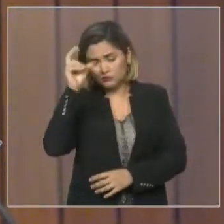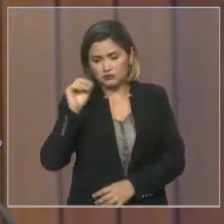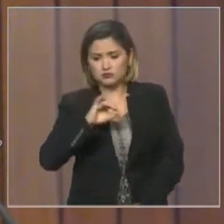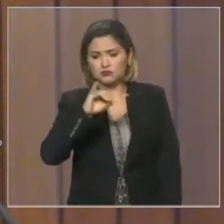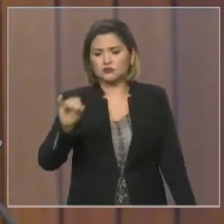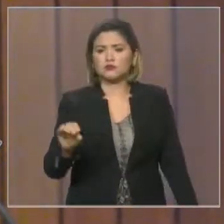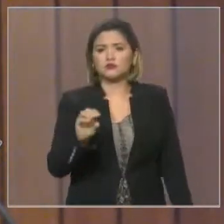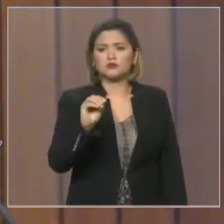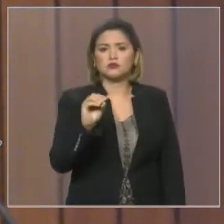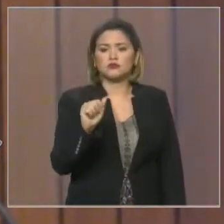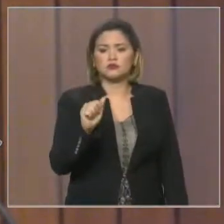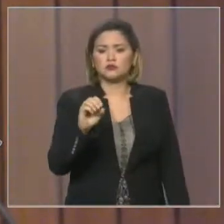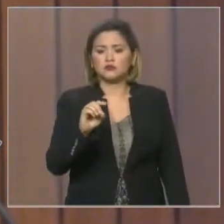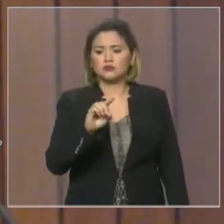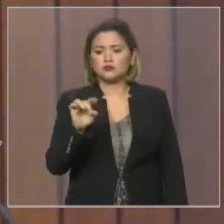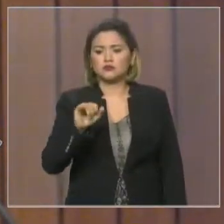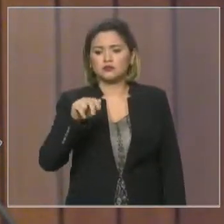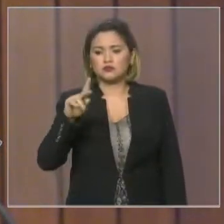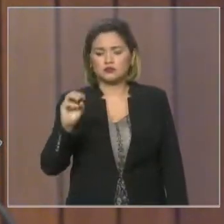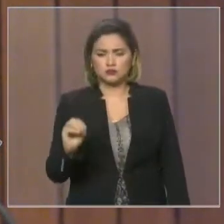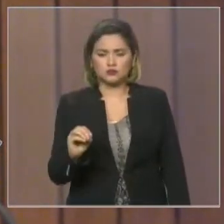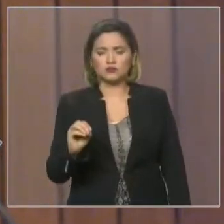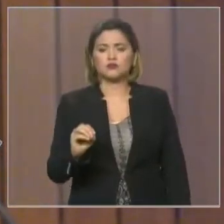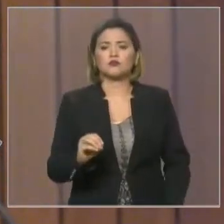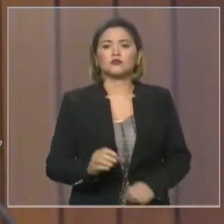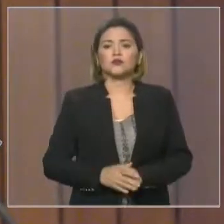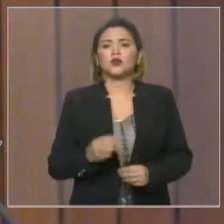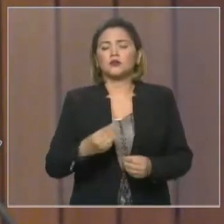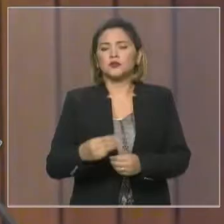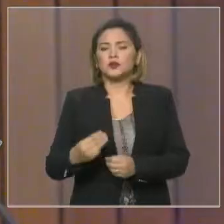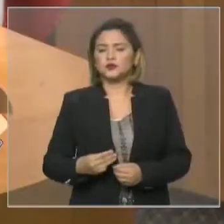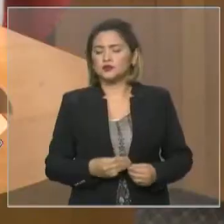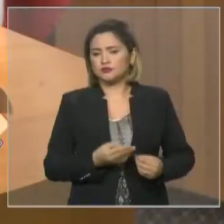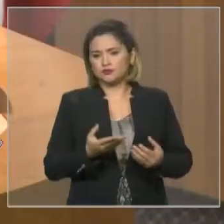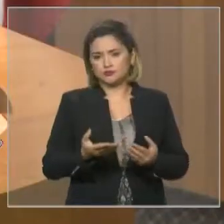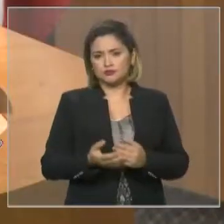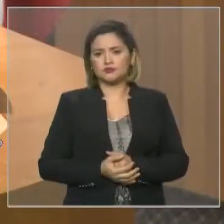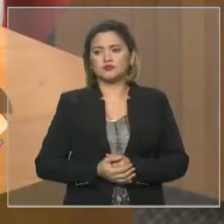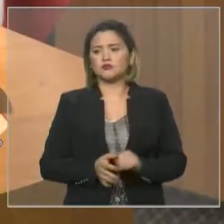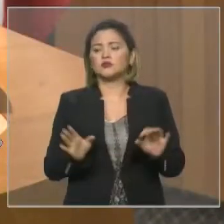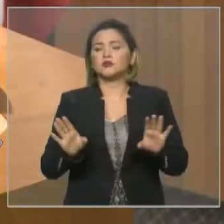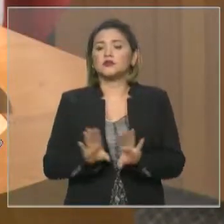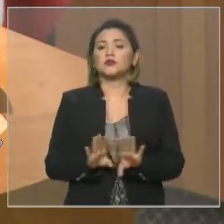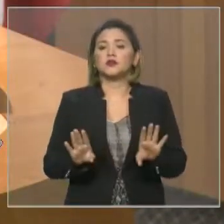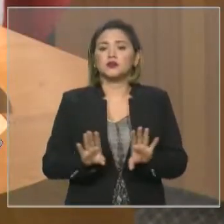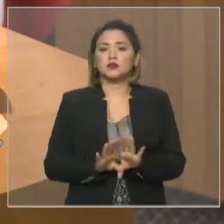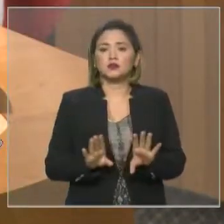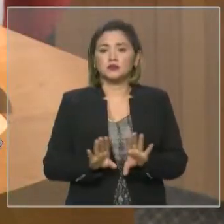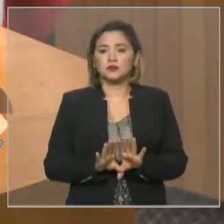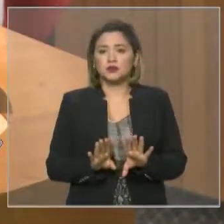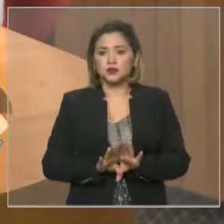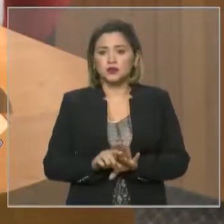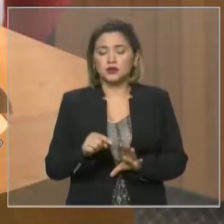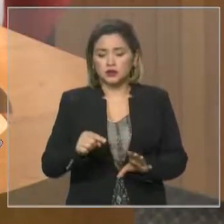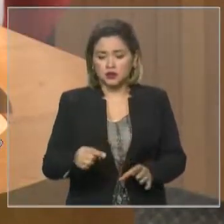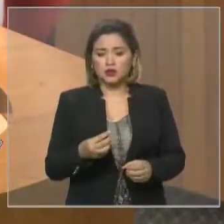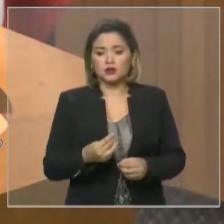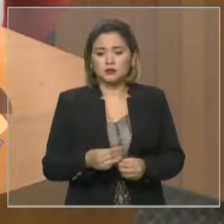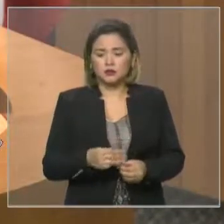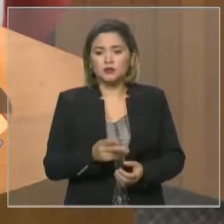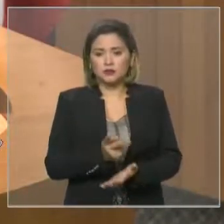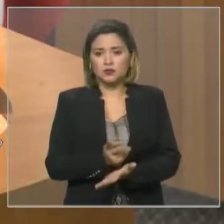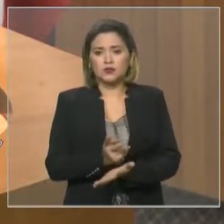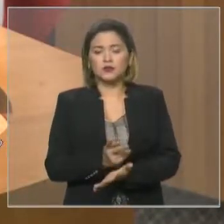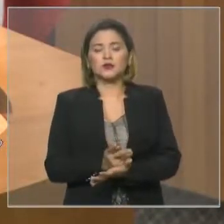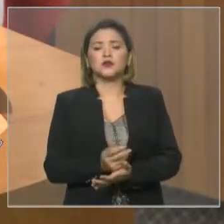Maisão, para atender todo o município de Itaipava do Grajaú. Também ao município de Itaipava do Grajaú, estivemos